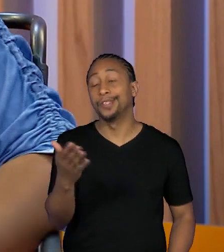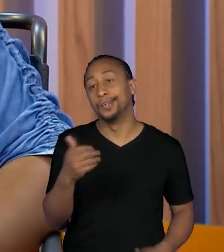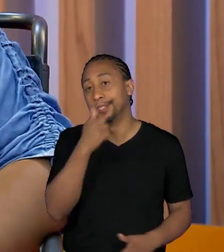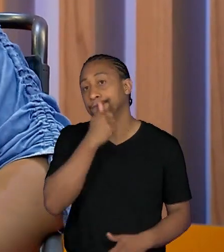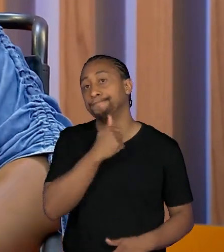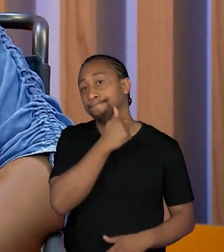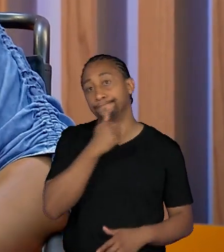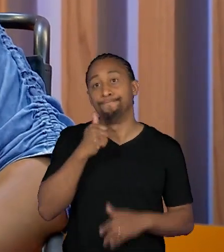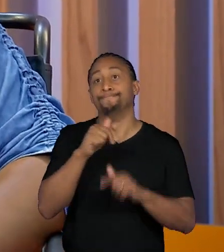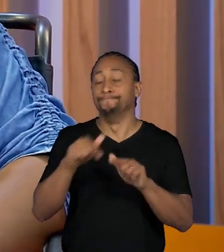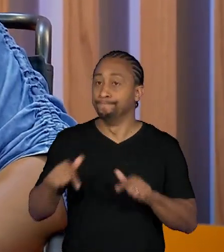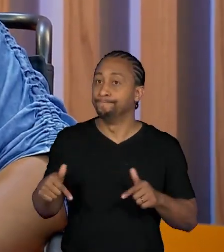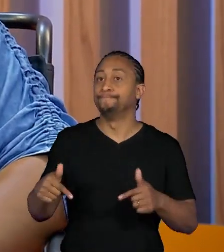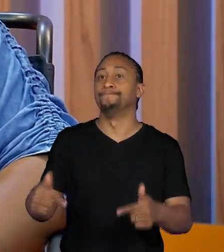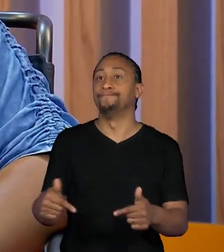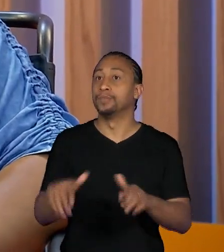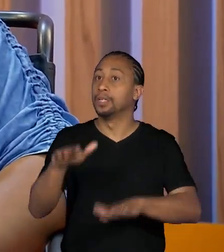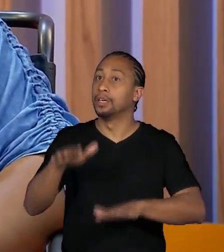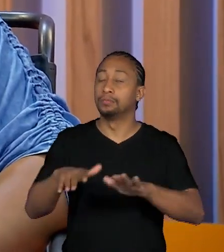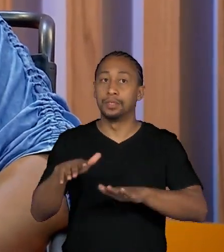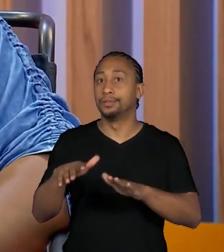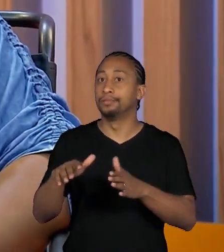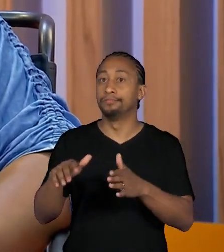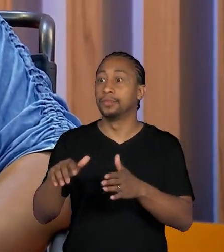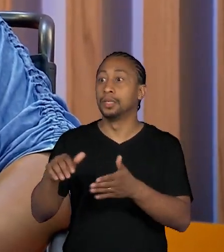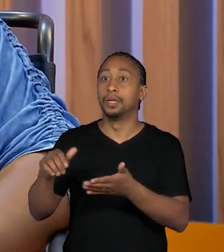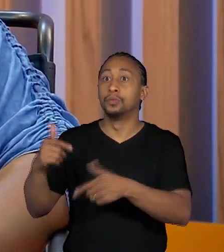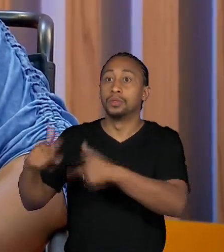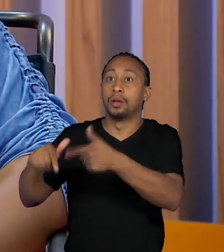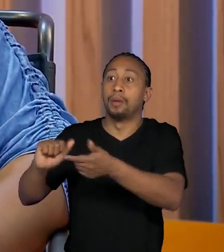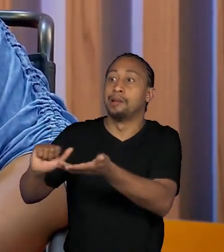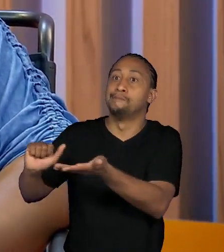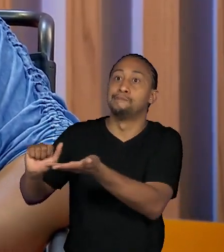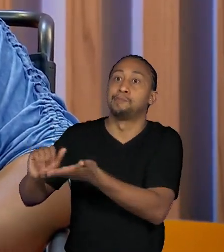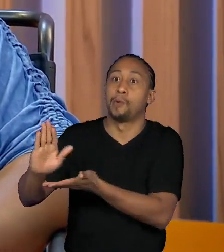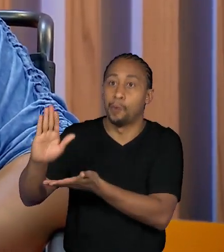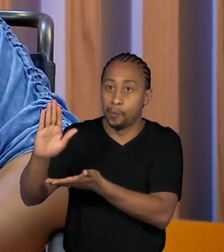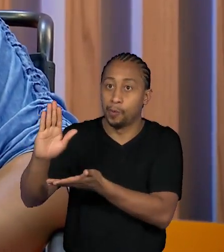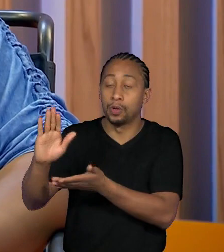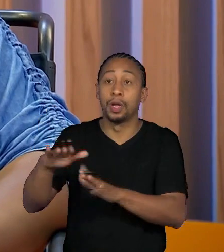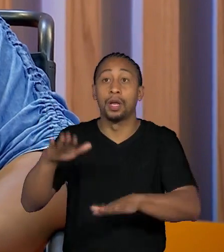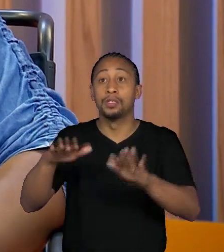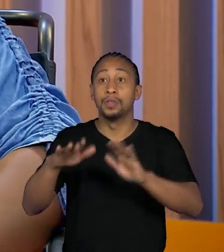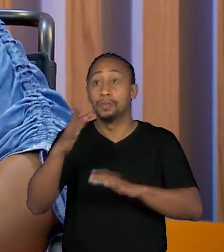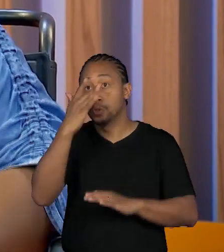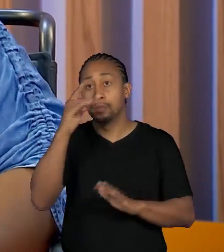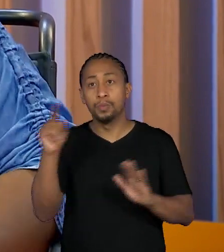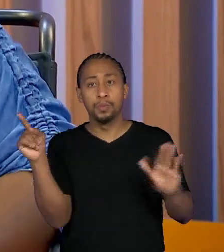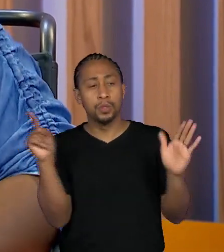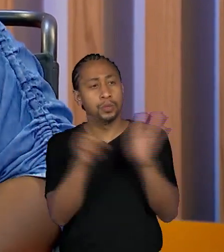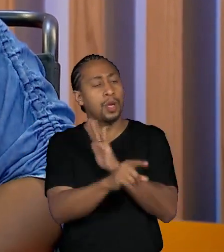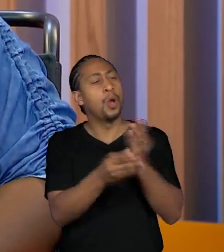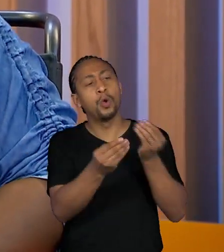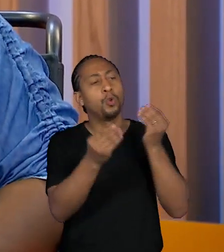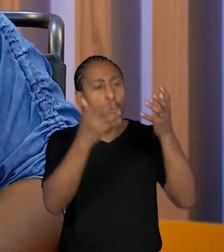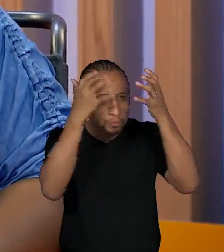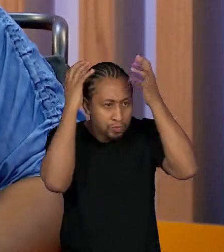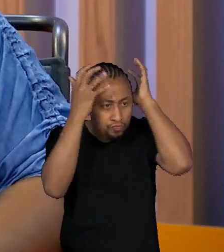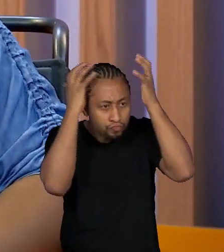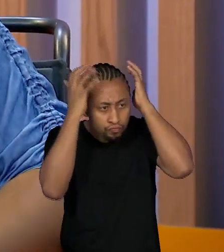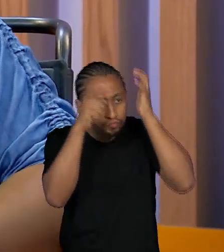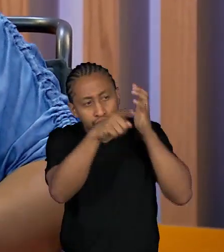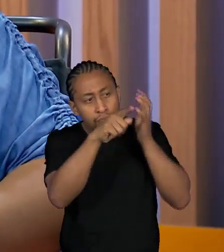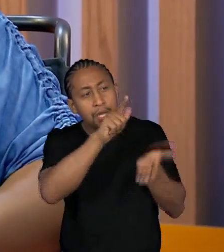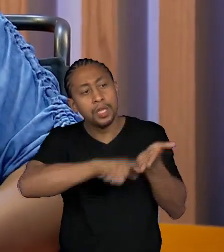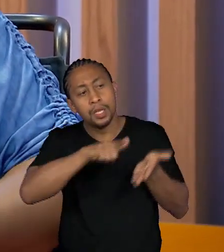pagar. Às vezes o preço é uma demissão, às vezes o preço é alguém perguntar para você como você lava o seu cabelo.